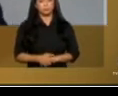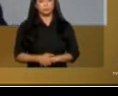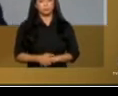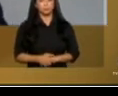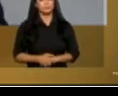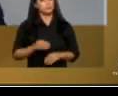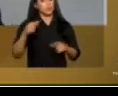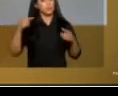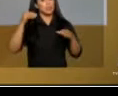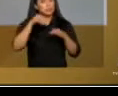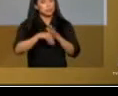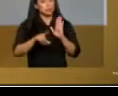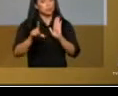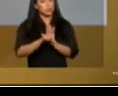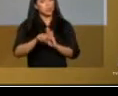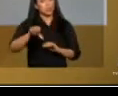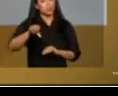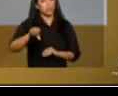Desde a Lei